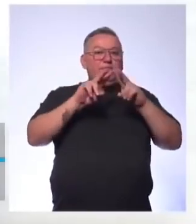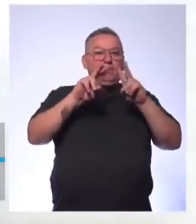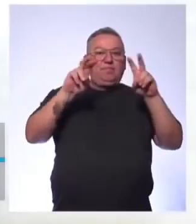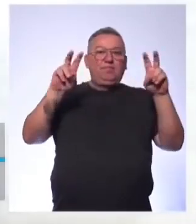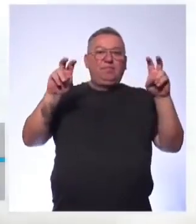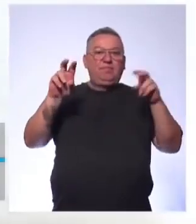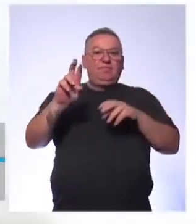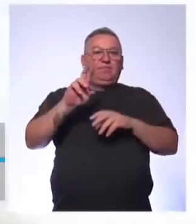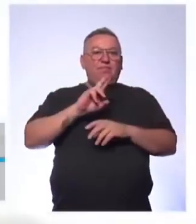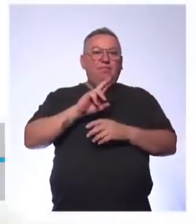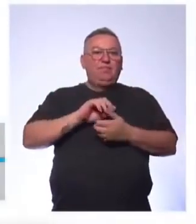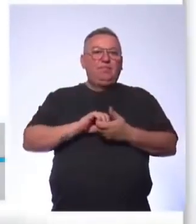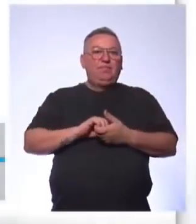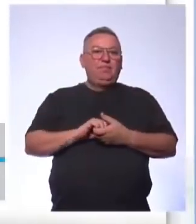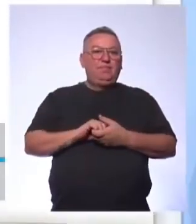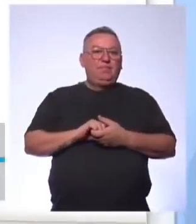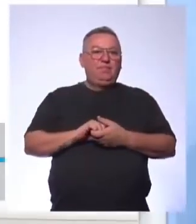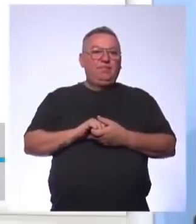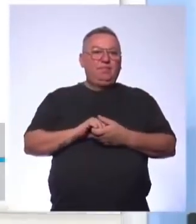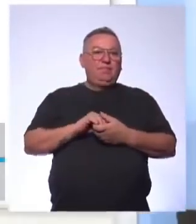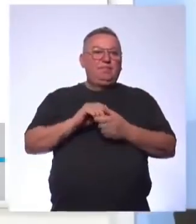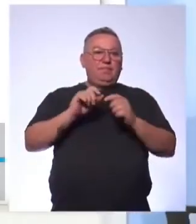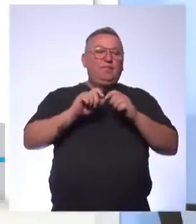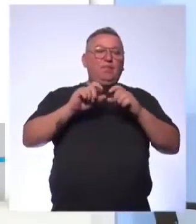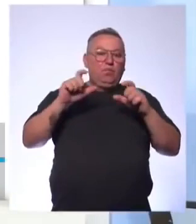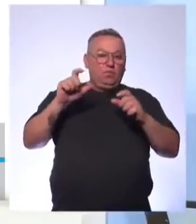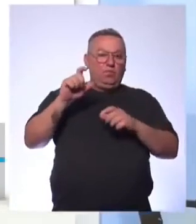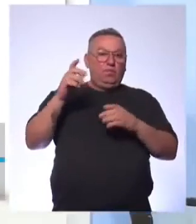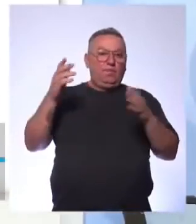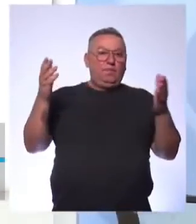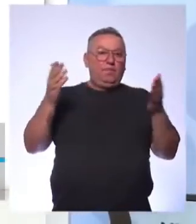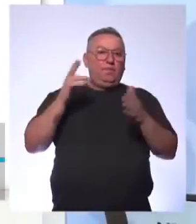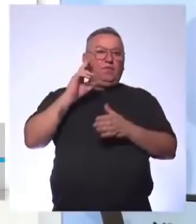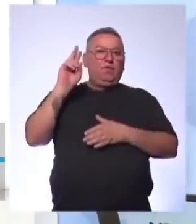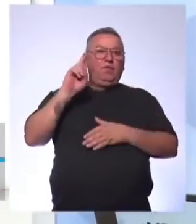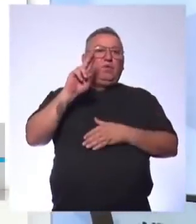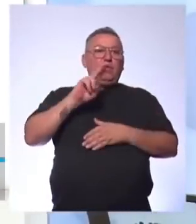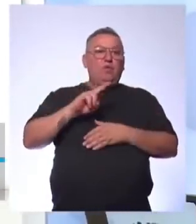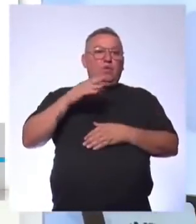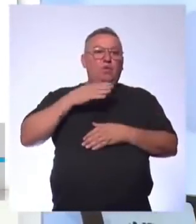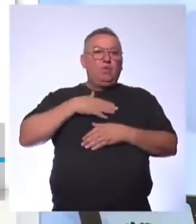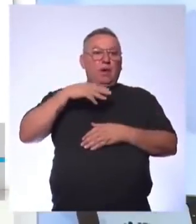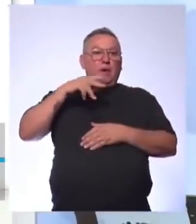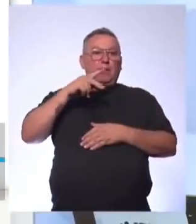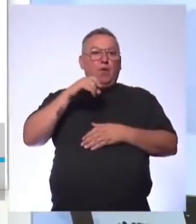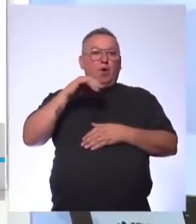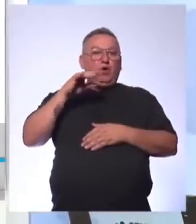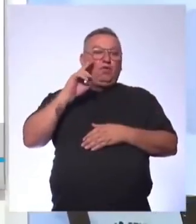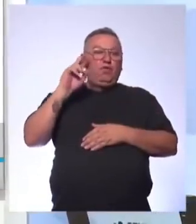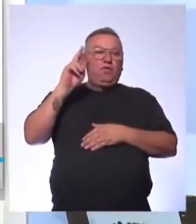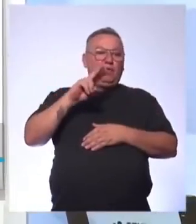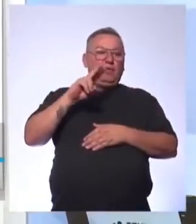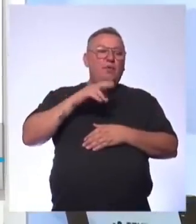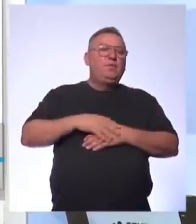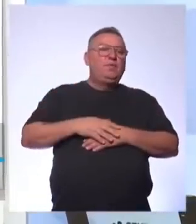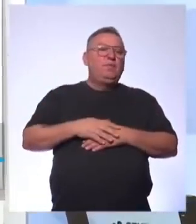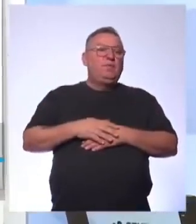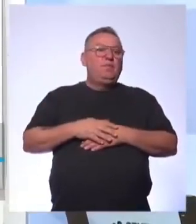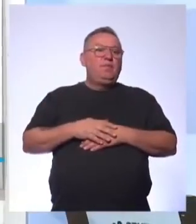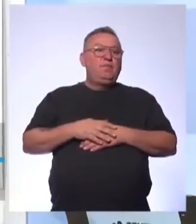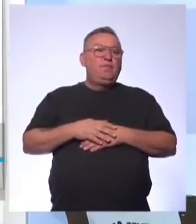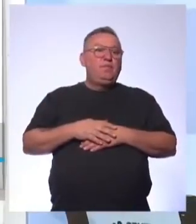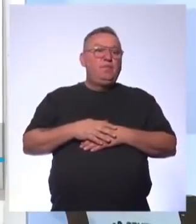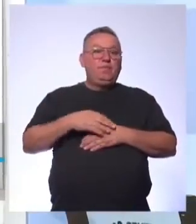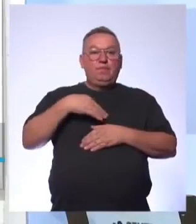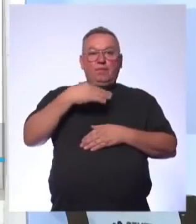nessas respostas? Então, eu estou aumentando, tá? Hoje eu usei in my point of view, no meu ponto de vista. I